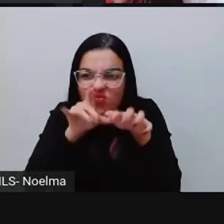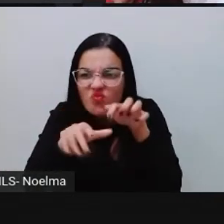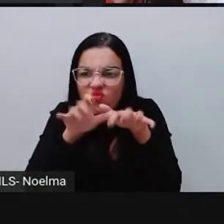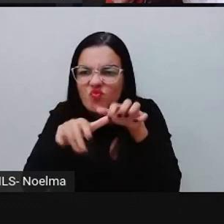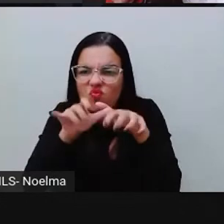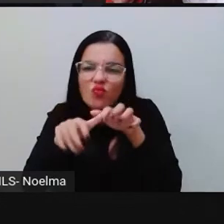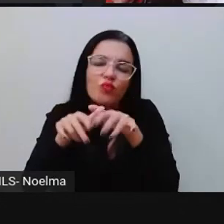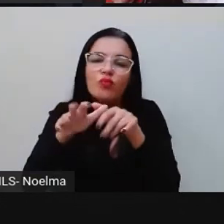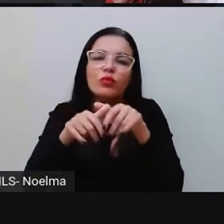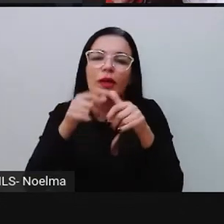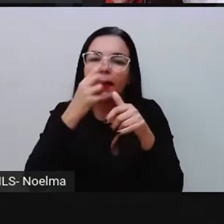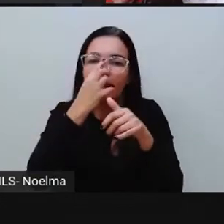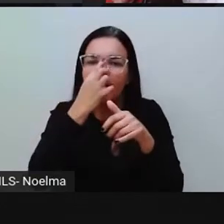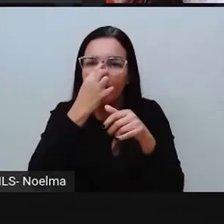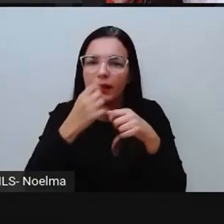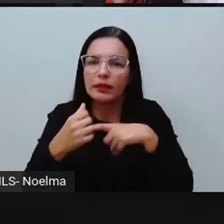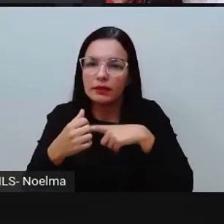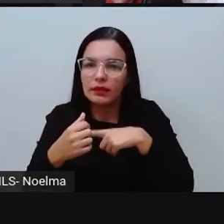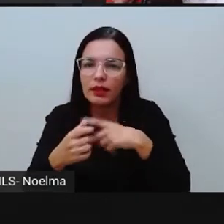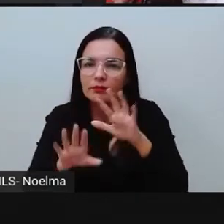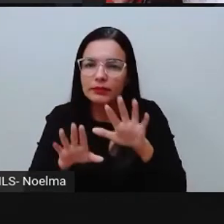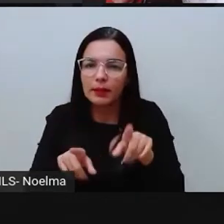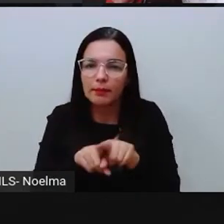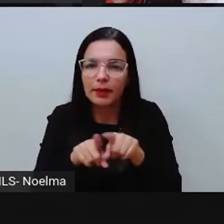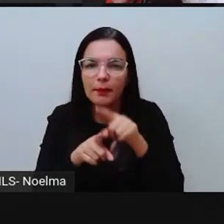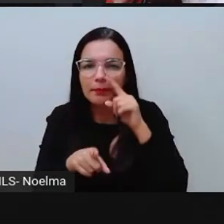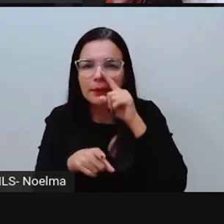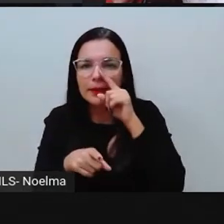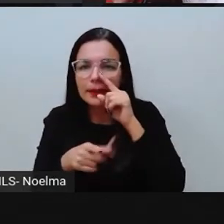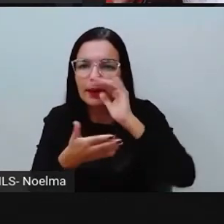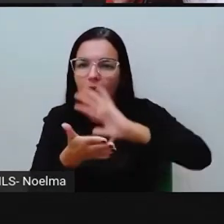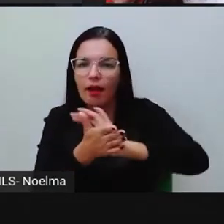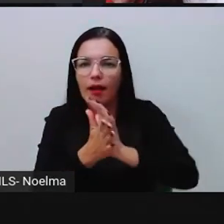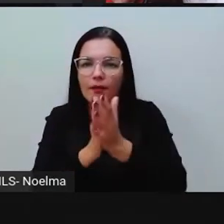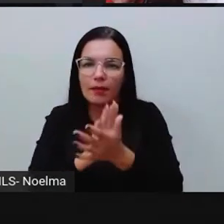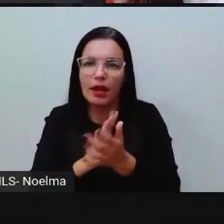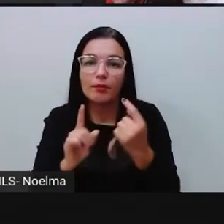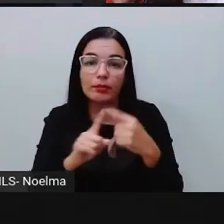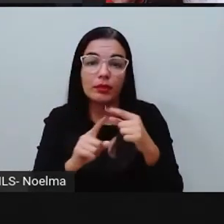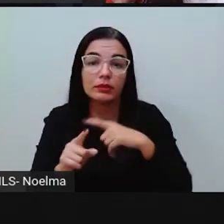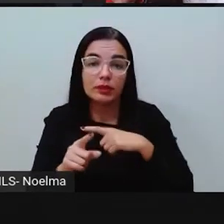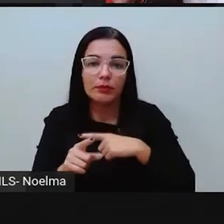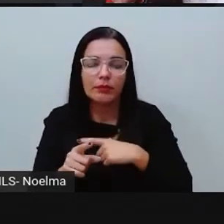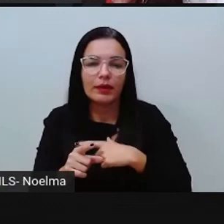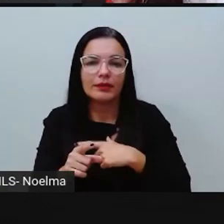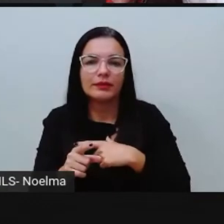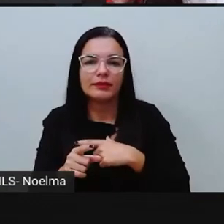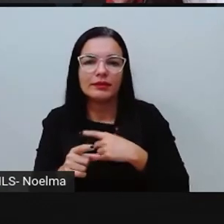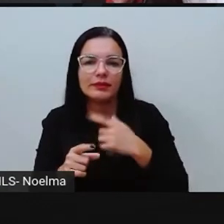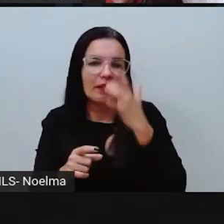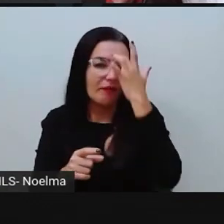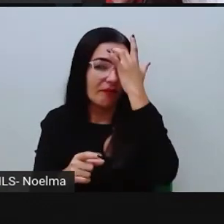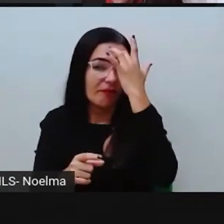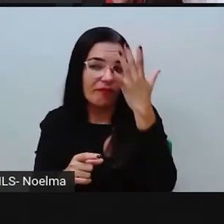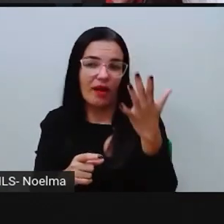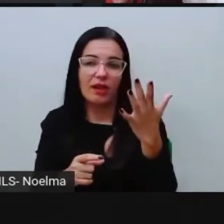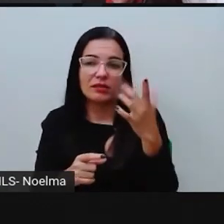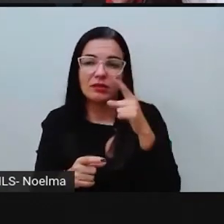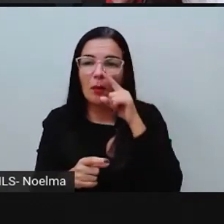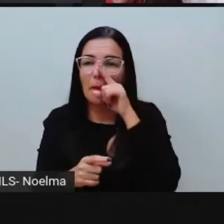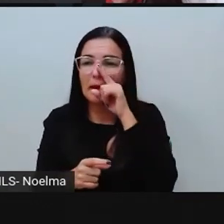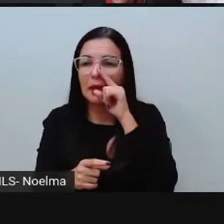tatu-bola da caatinga está em ameaça de extinção, sendo classificado como vulnerável pela